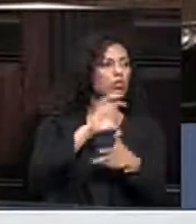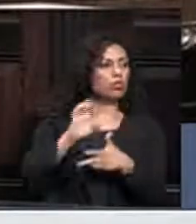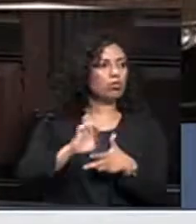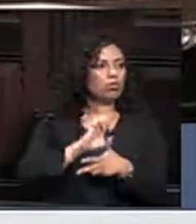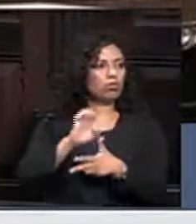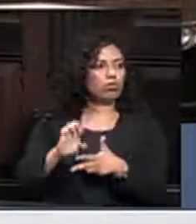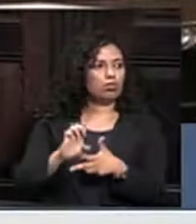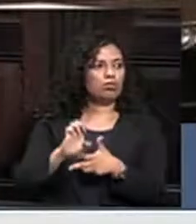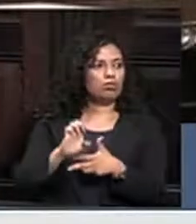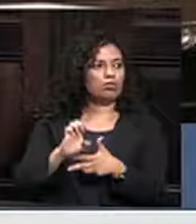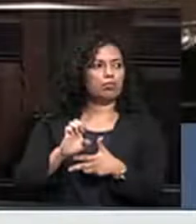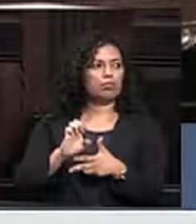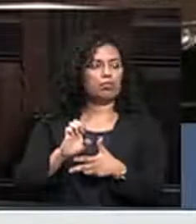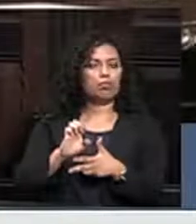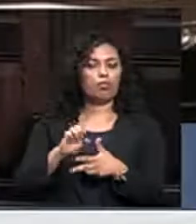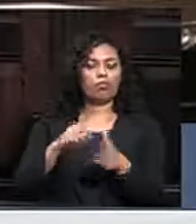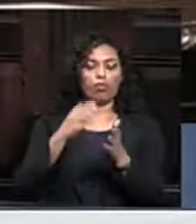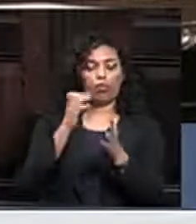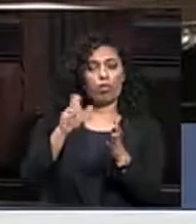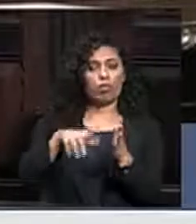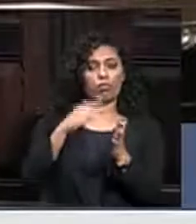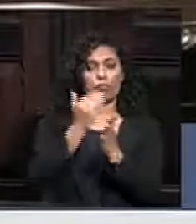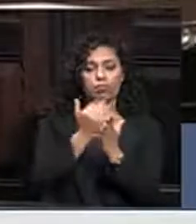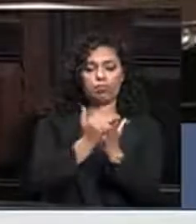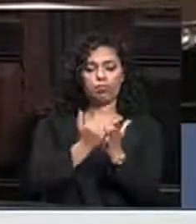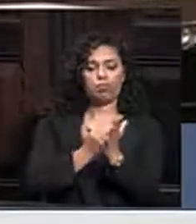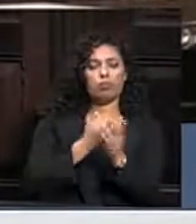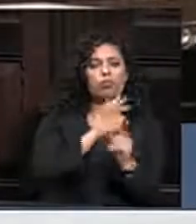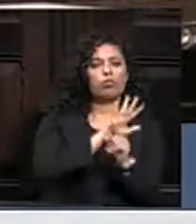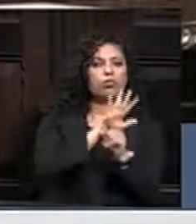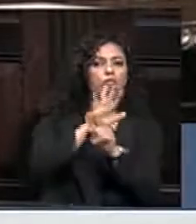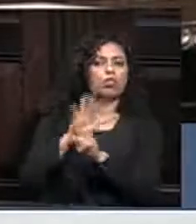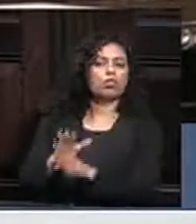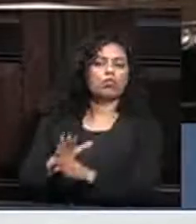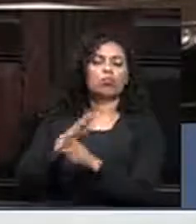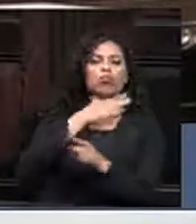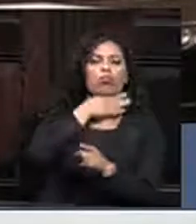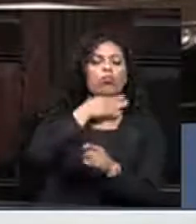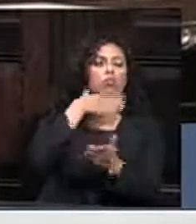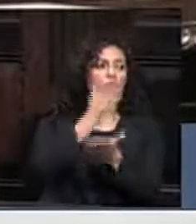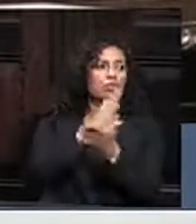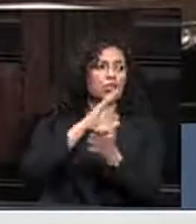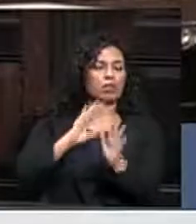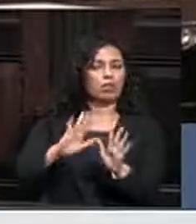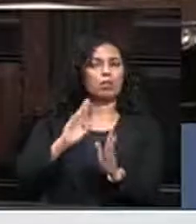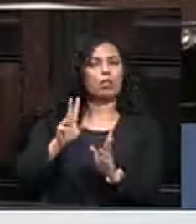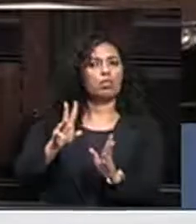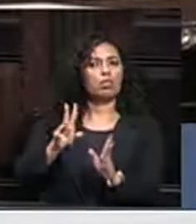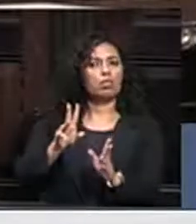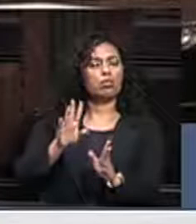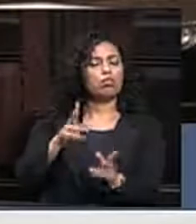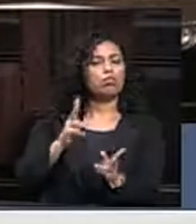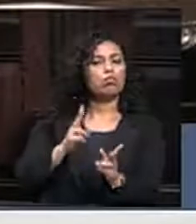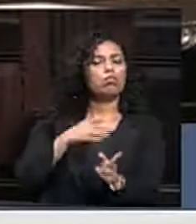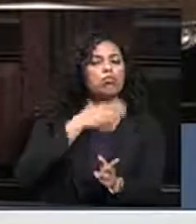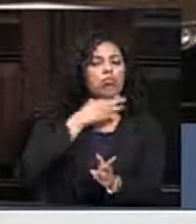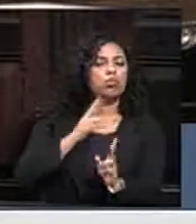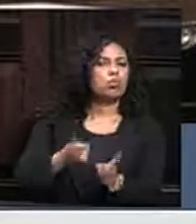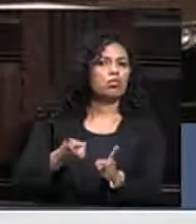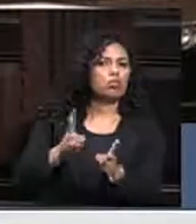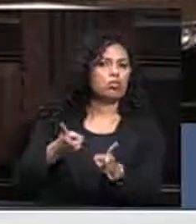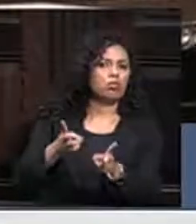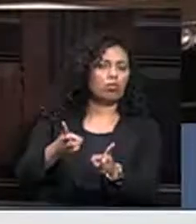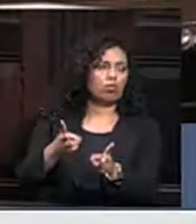denominado Plano de Recuperação Fiscal, que sofre em tempo real e permanente um monitoramento de